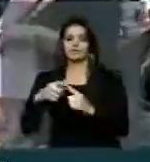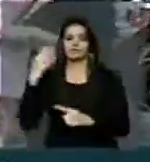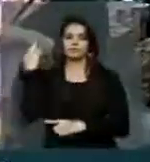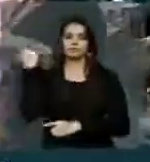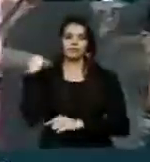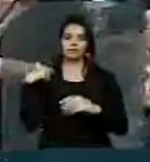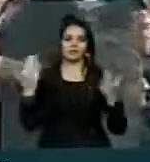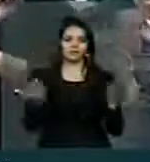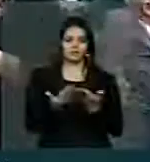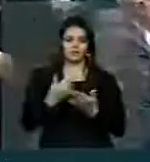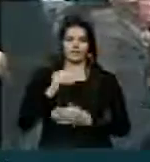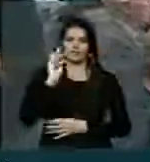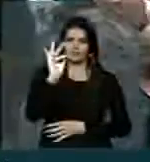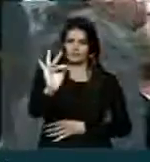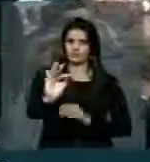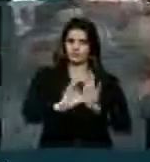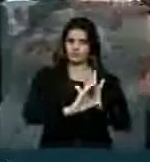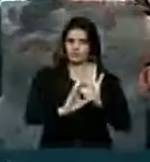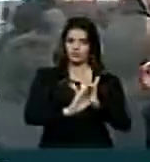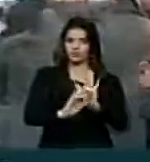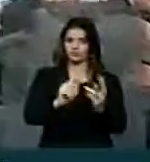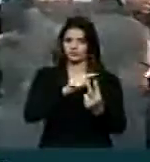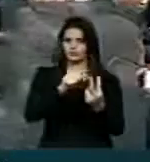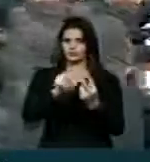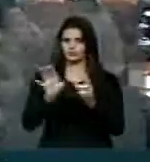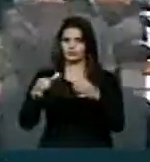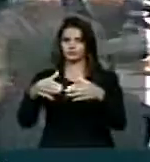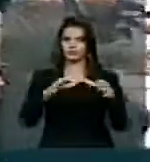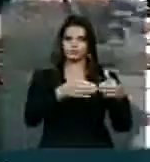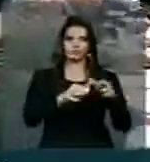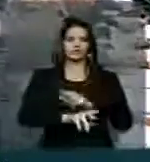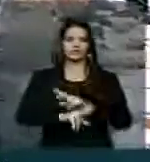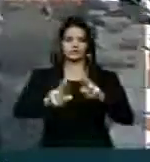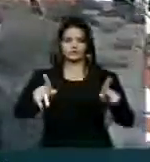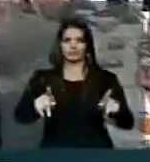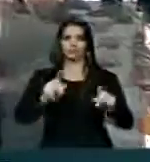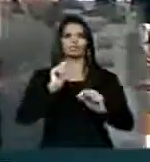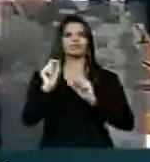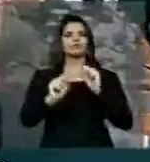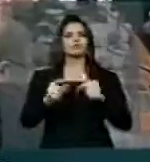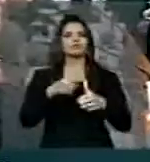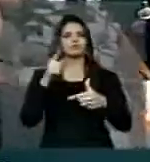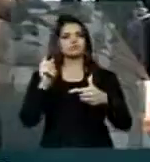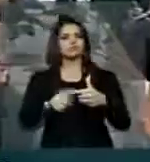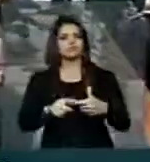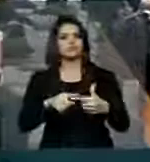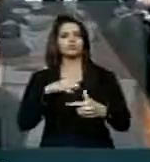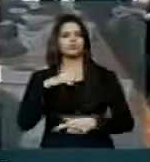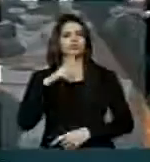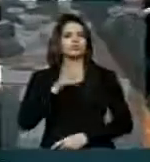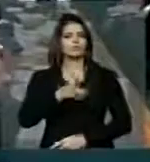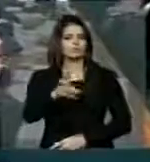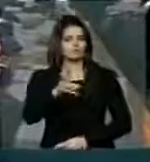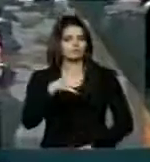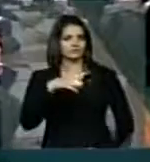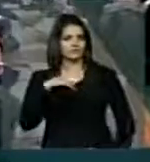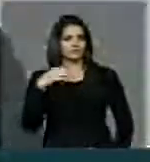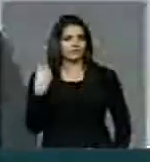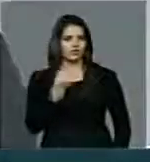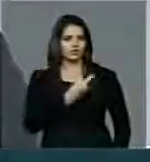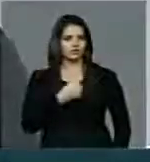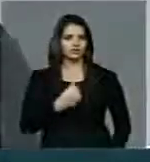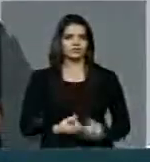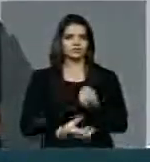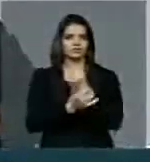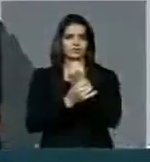tem dois momentos distintos. E segundo, uma expressão que perseguiu e continua perseguindo a todos nós, a